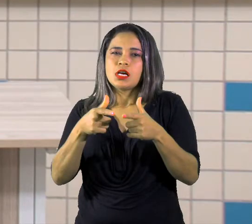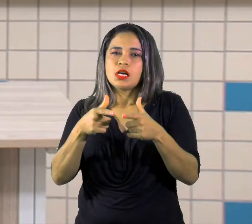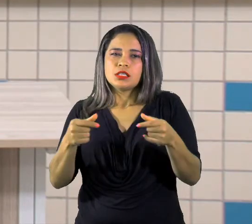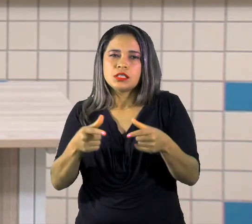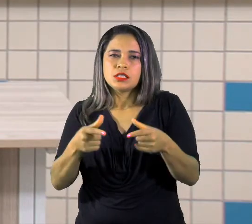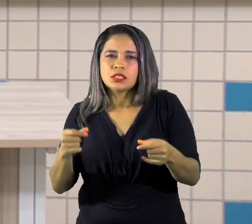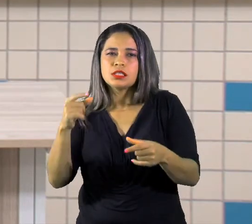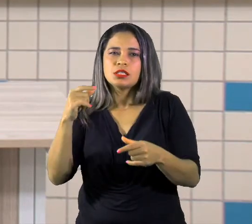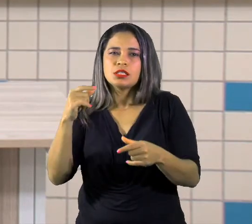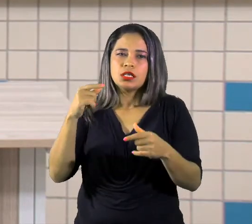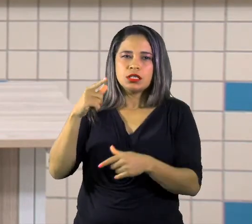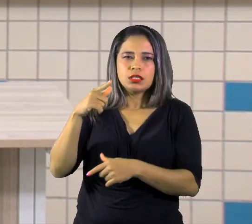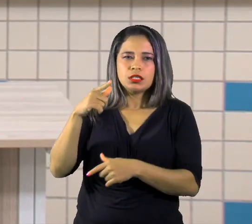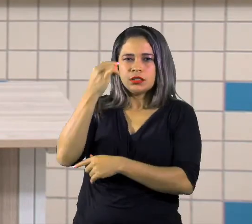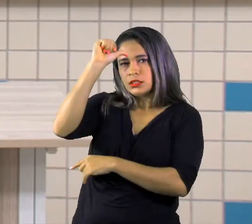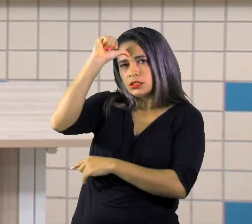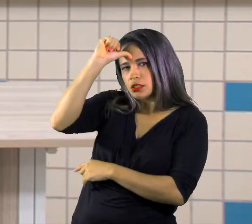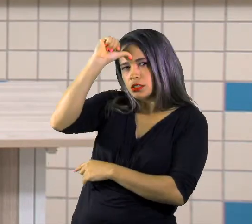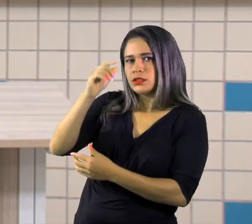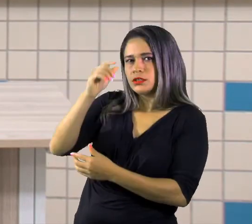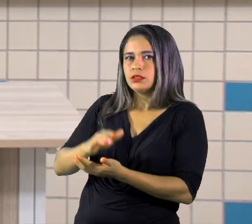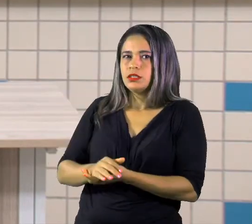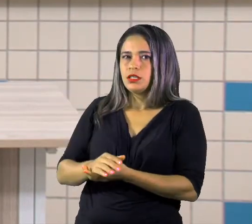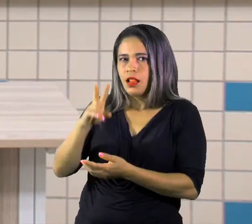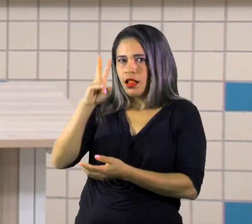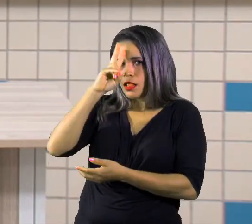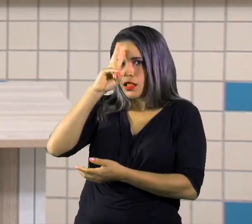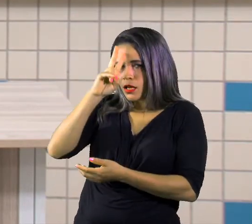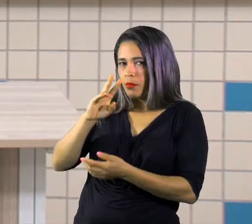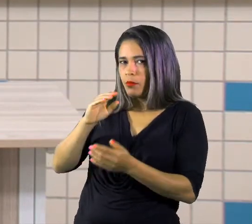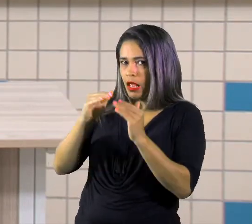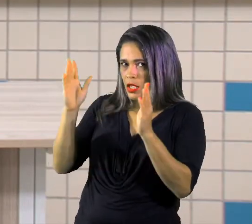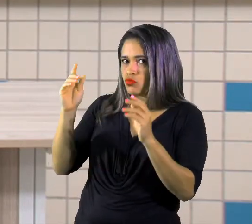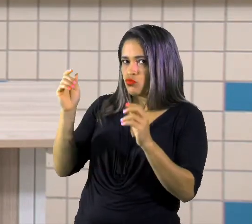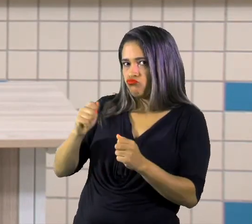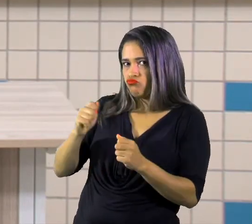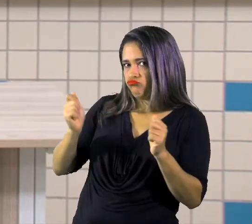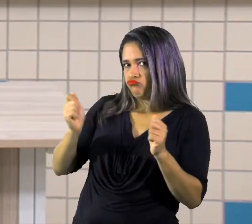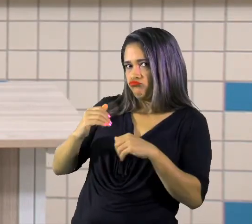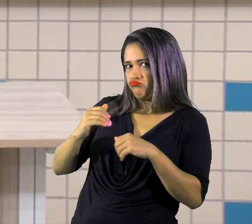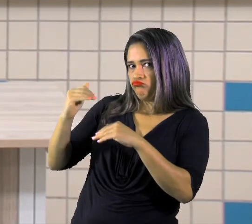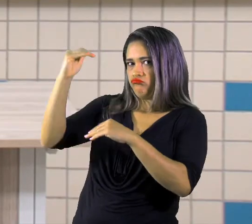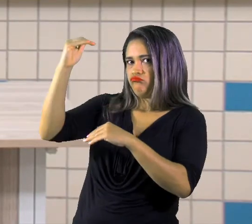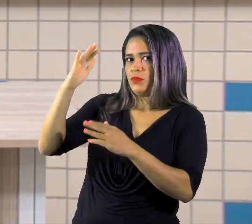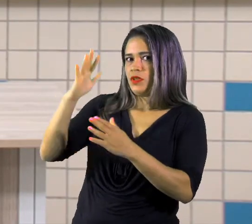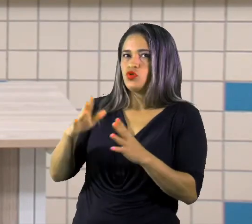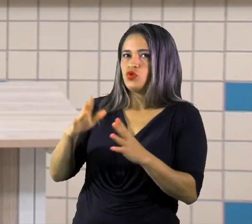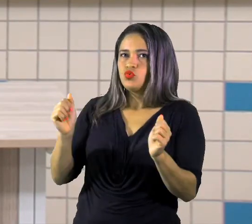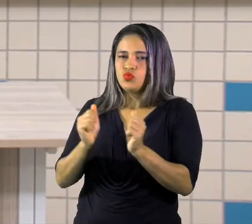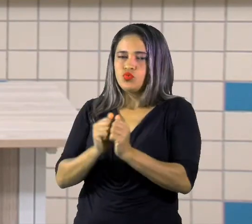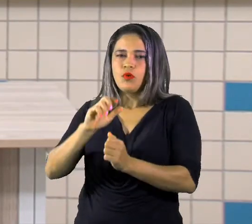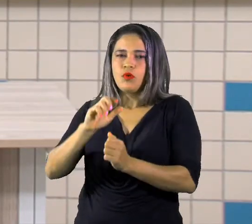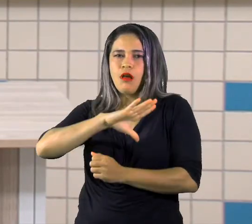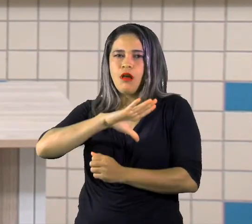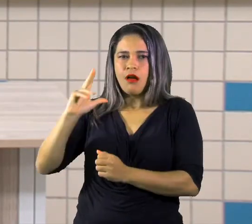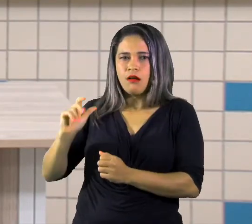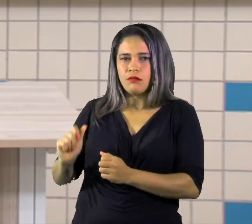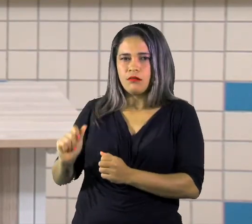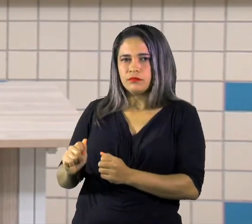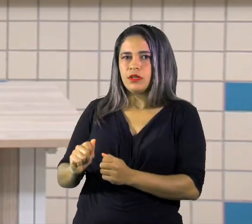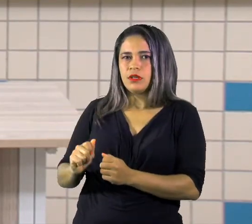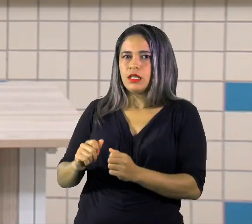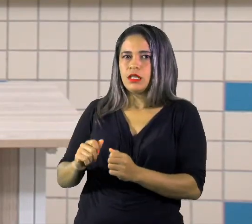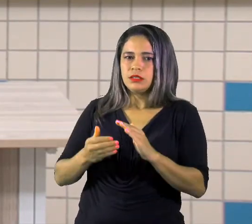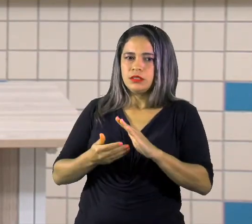e Índia fazem parte do BRICS, junto com o Brasil, com a Rússia, com a África do Sul. Exceto a China